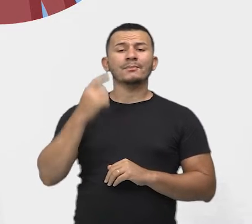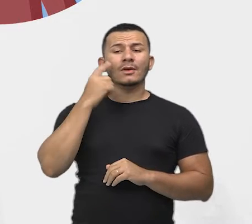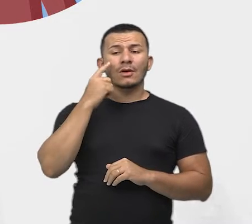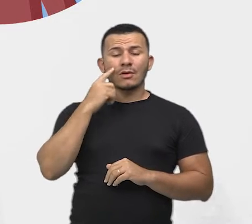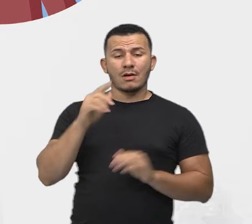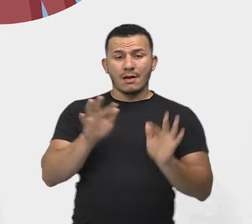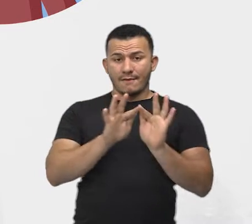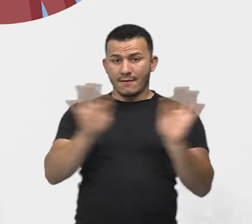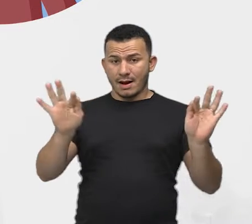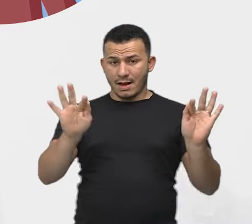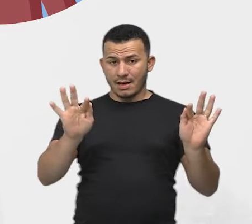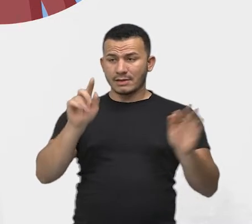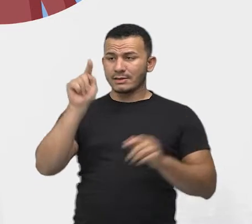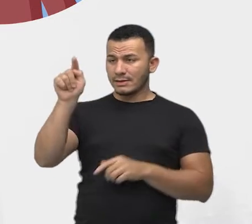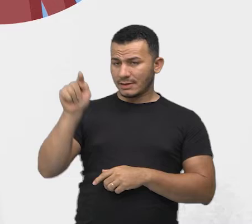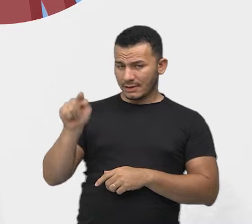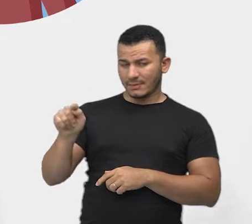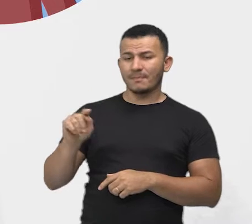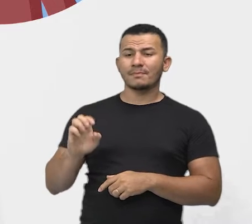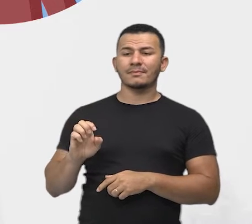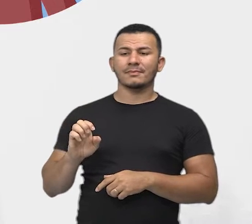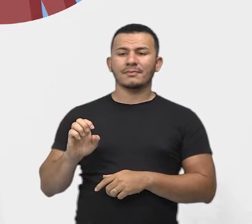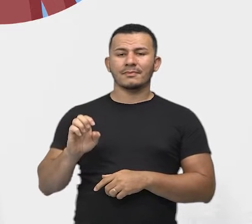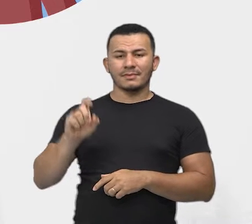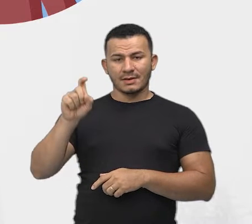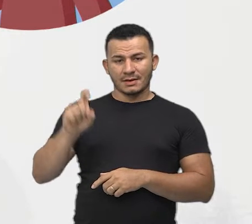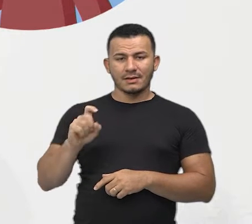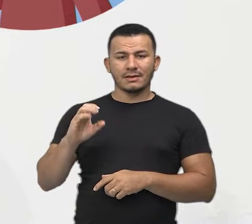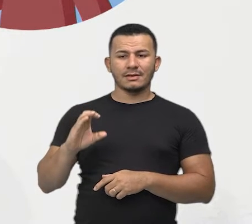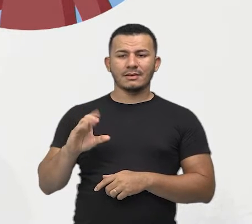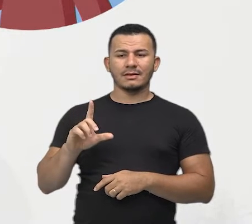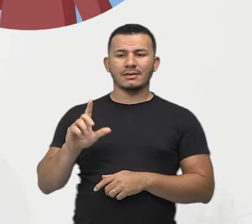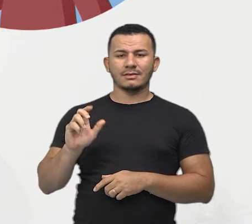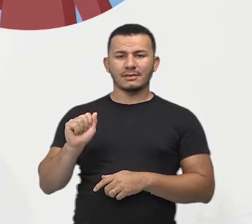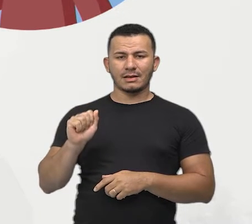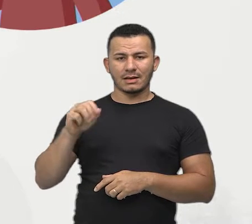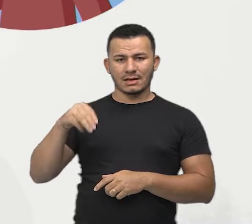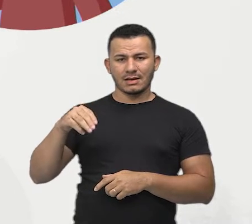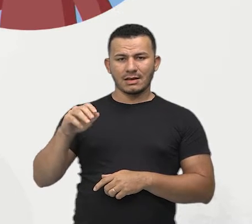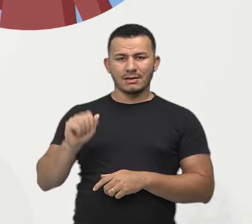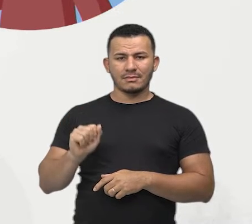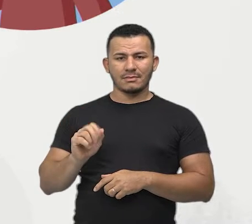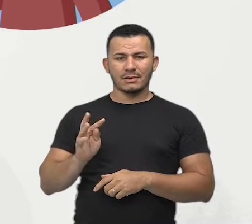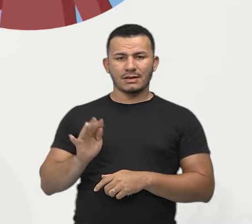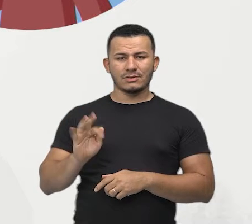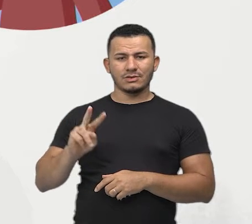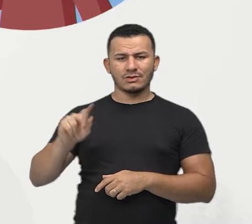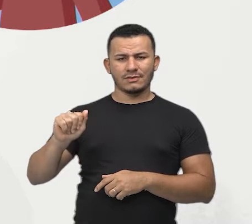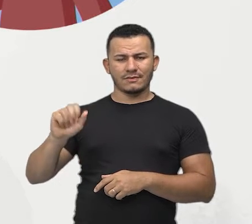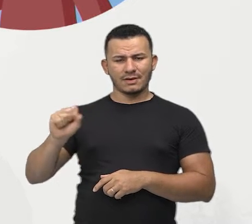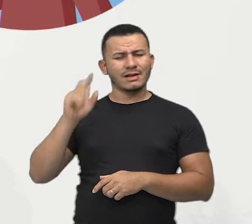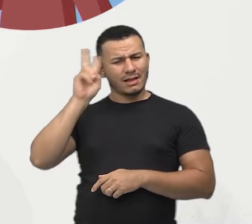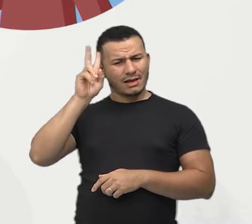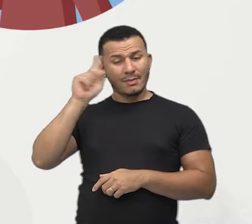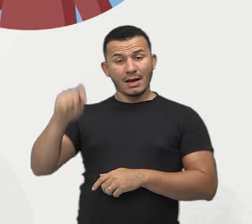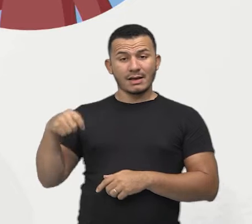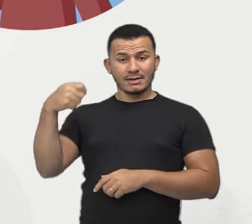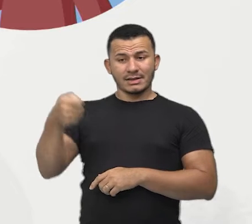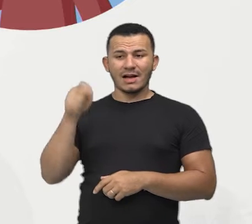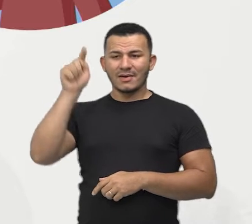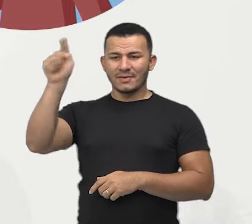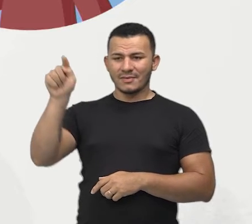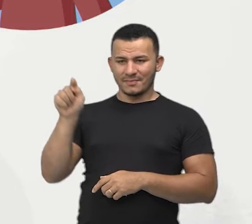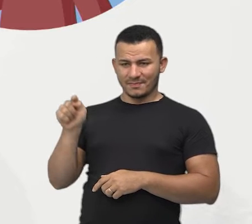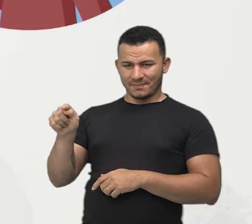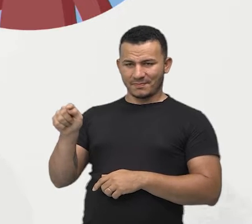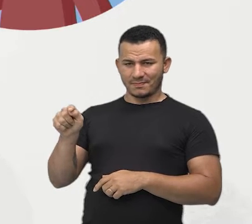desta frase, olha só, frases exclamativas, já lembra para a gente do sinal de exclamação, e ele vai estar presente nesta